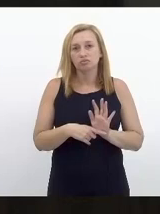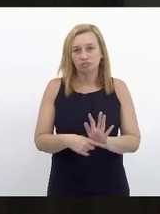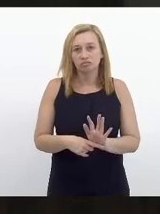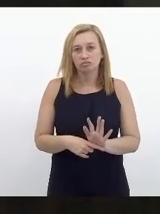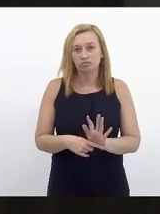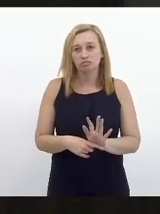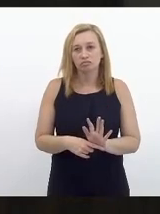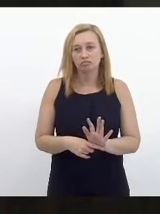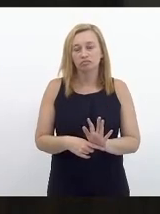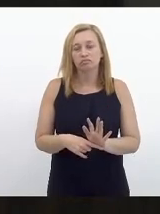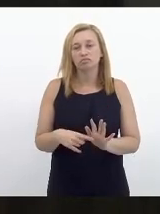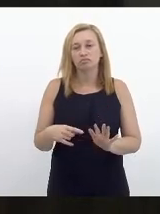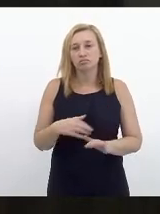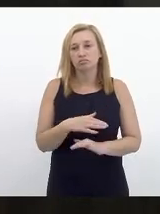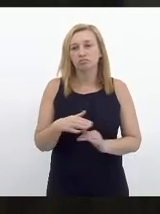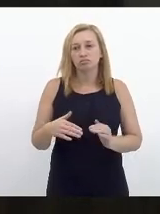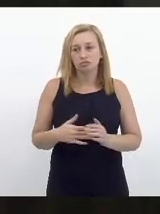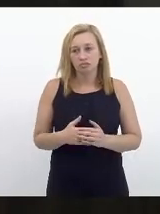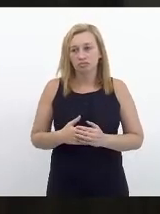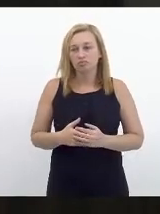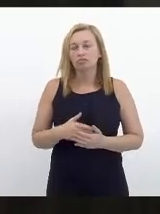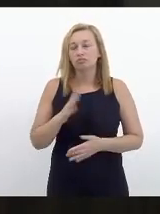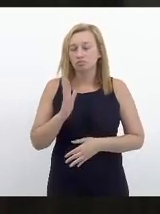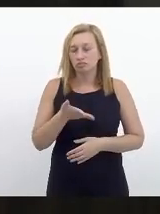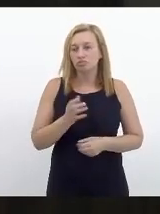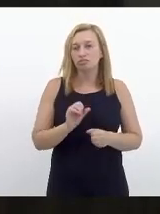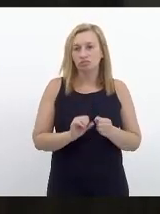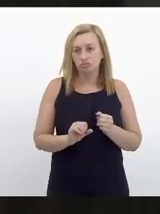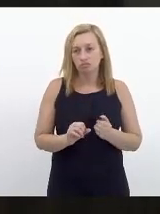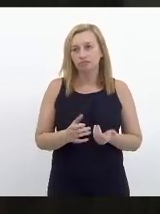venha socorrer emergencialmente, como já fez